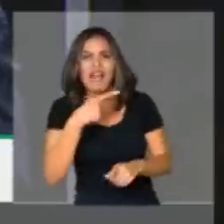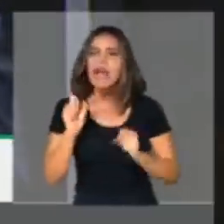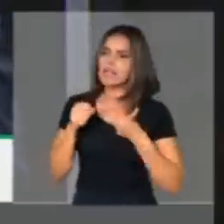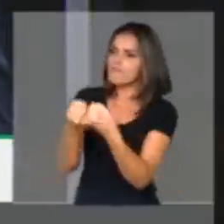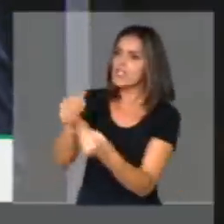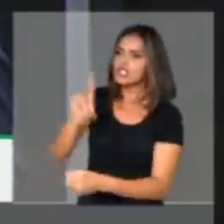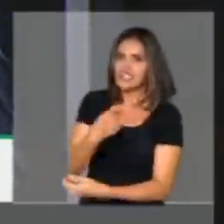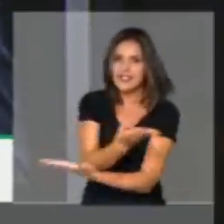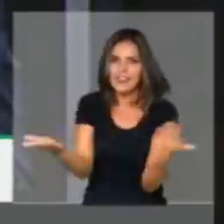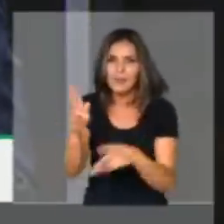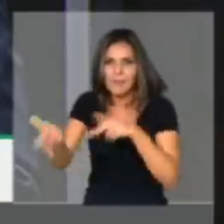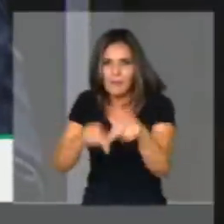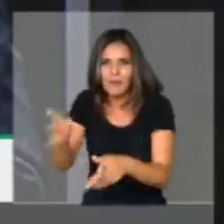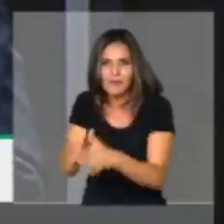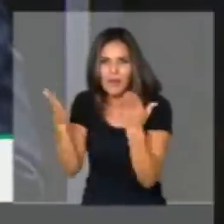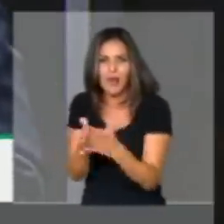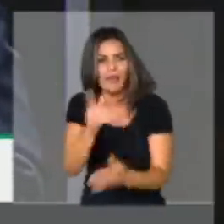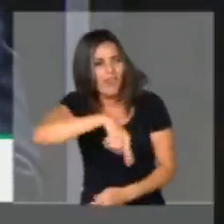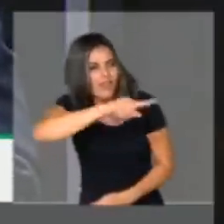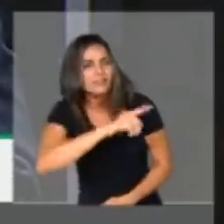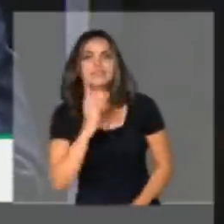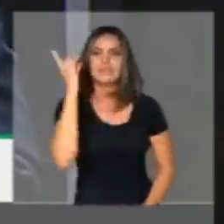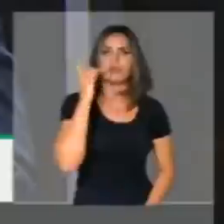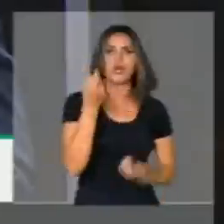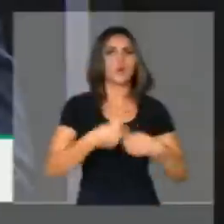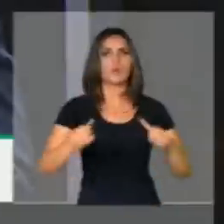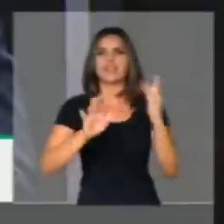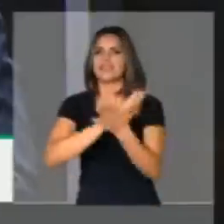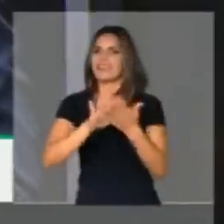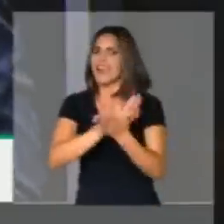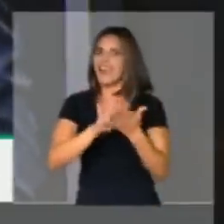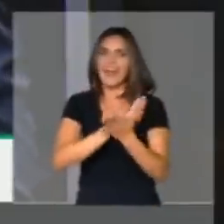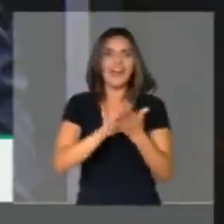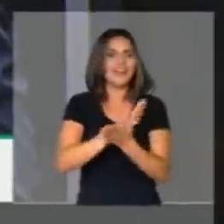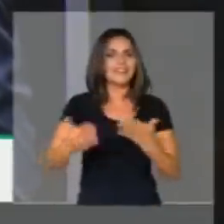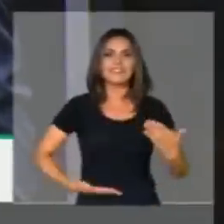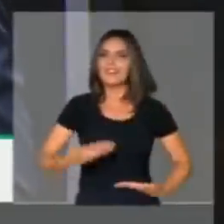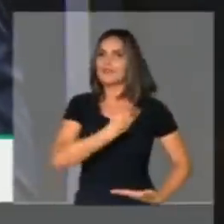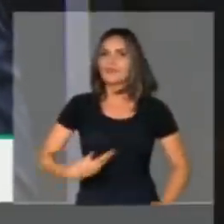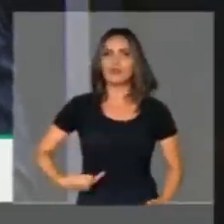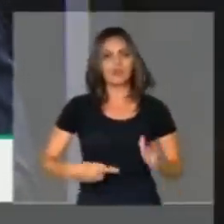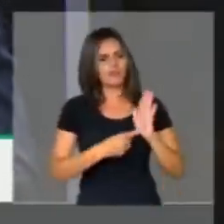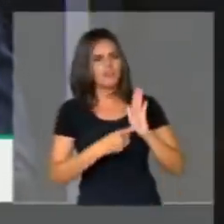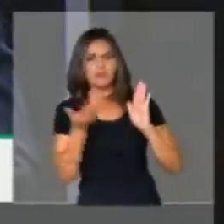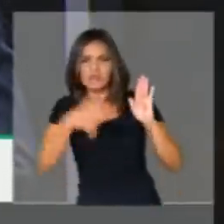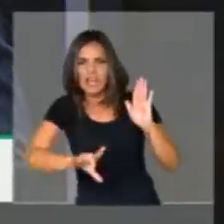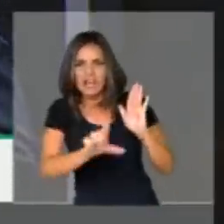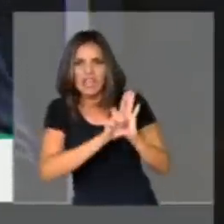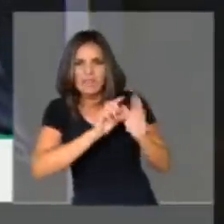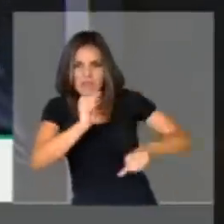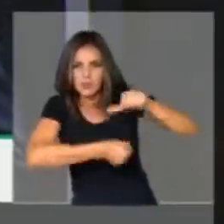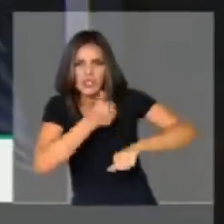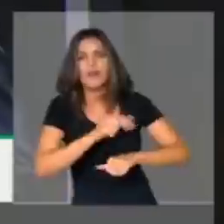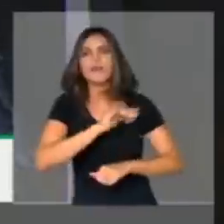seus direitos de mais pobres. São esses caras que não precisam de nenhum serviço público e que não querem que a gente reforme a Previdência para